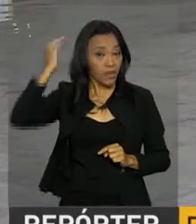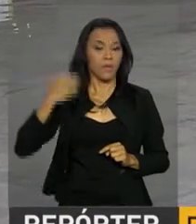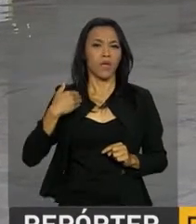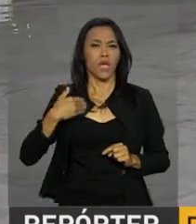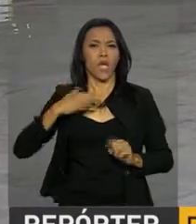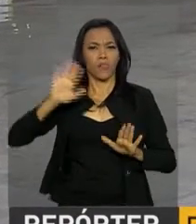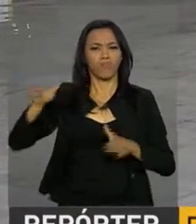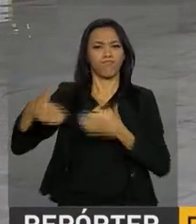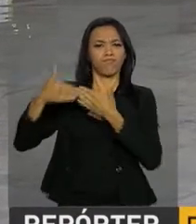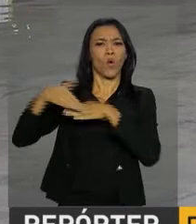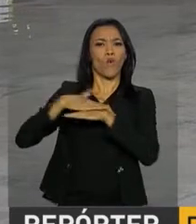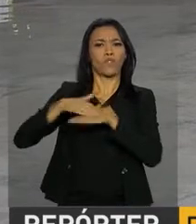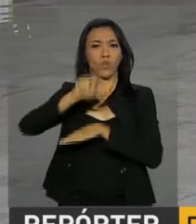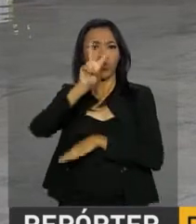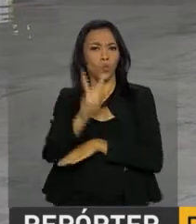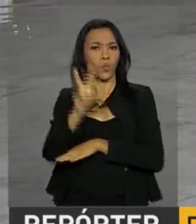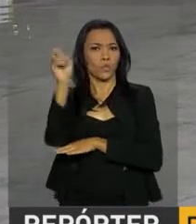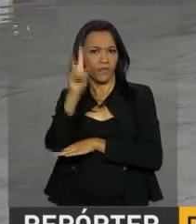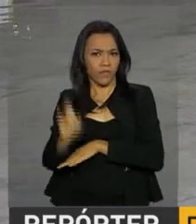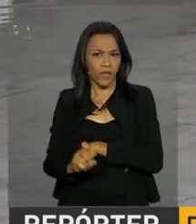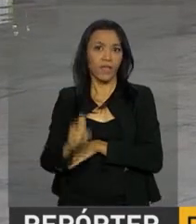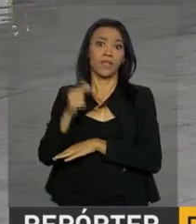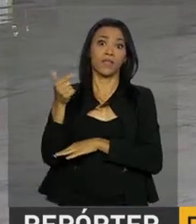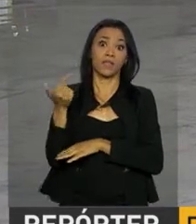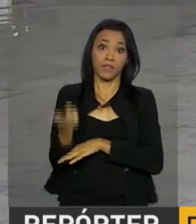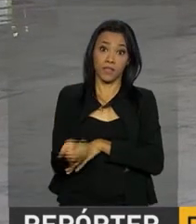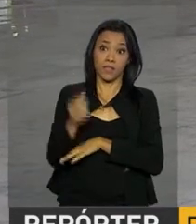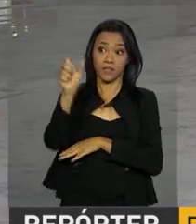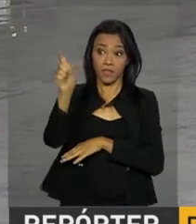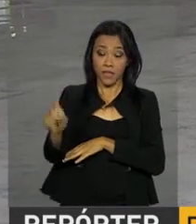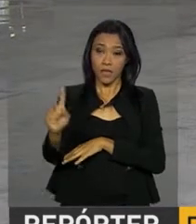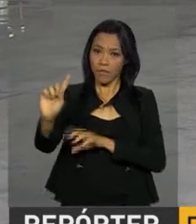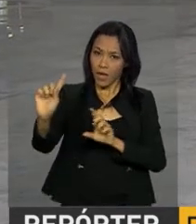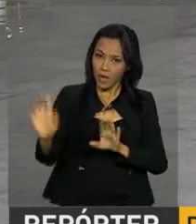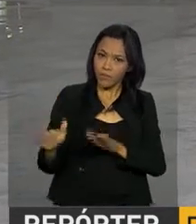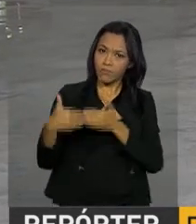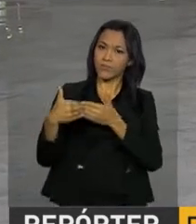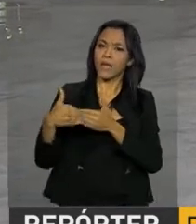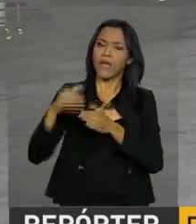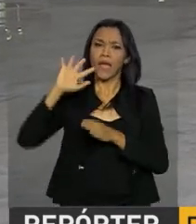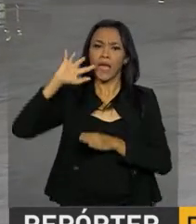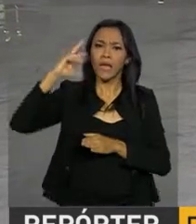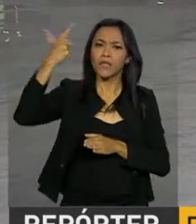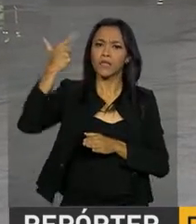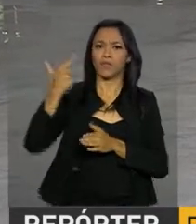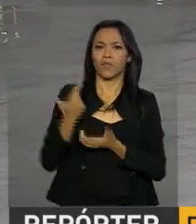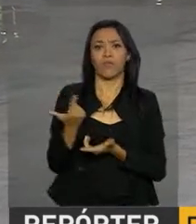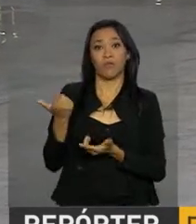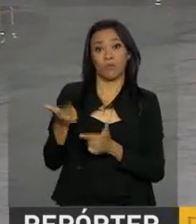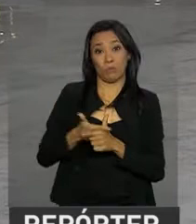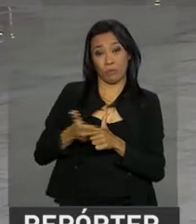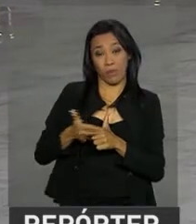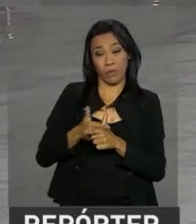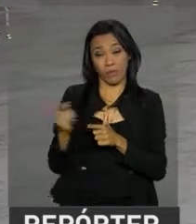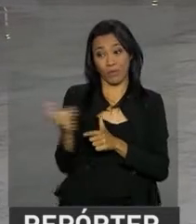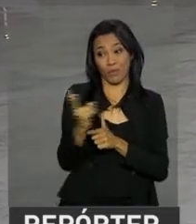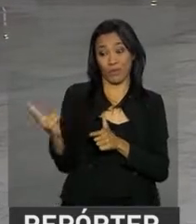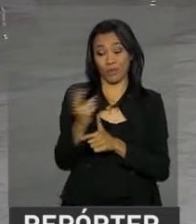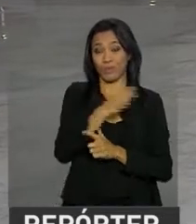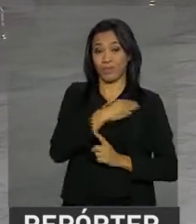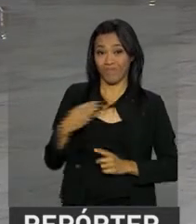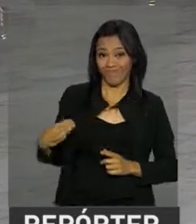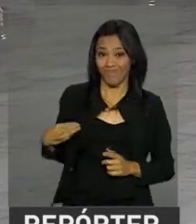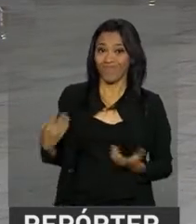conversou duas vezes com o então titular da pasta da cultura para tentar solucionar o impasse entre os ministros. O presidente destacou